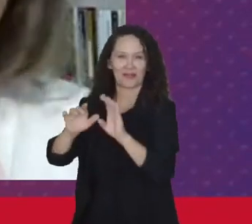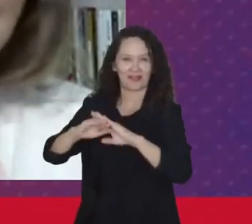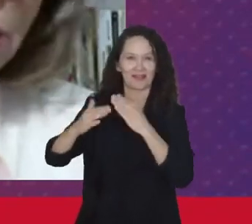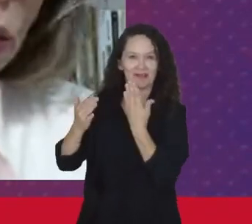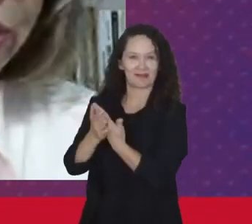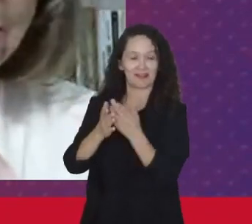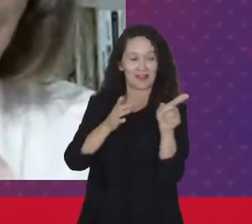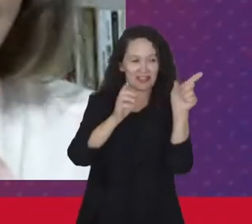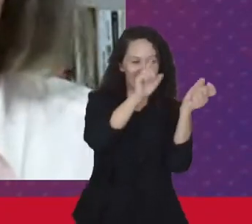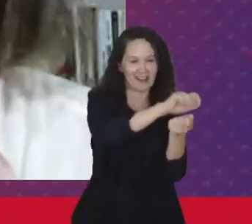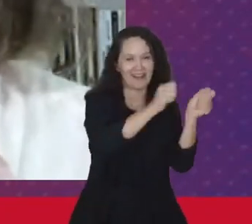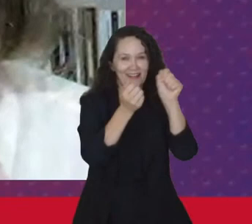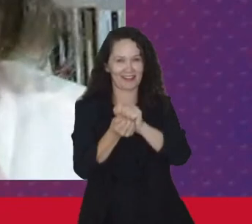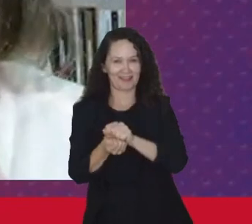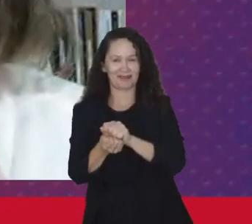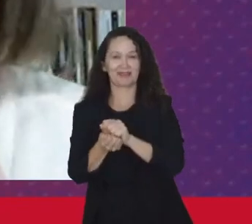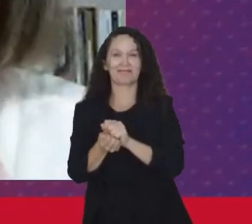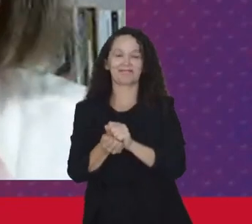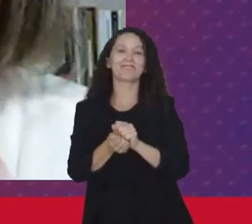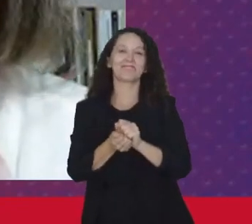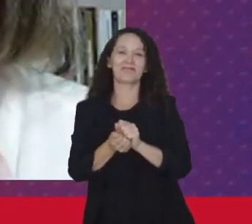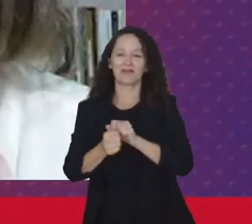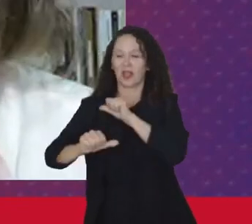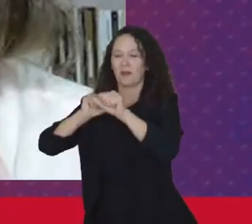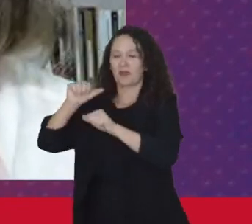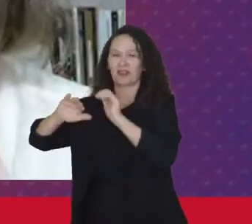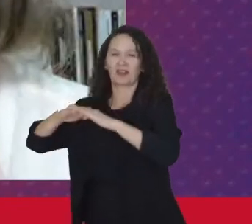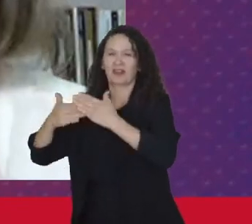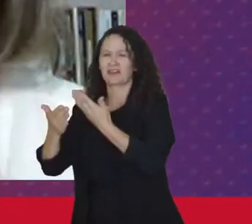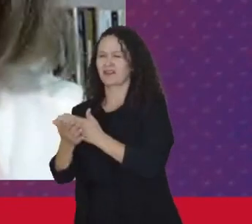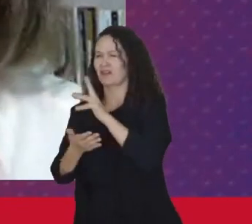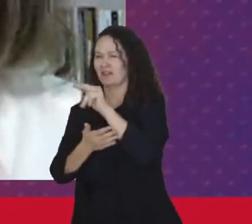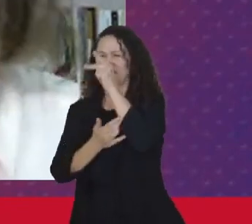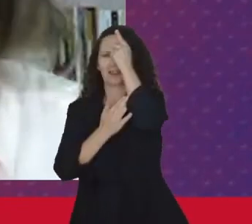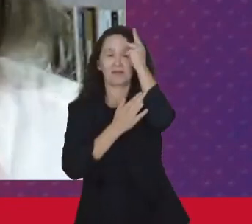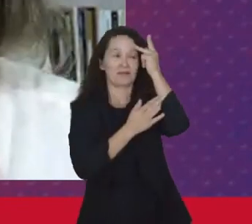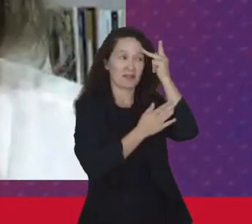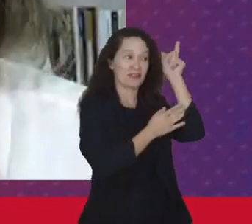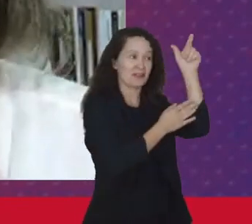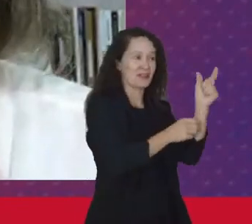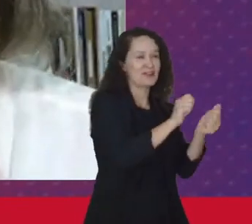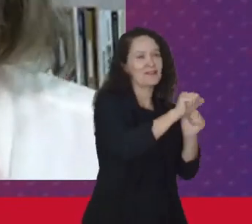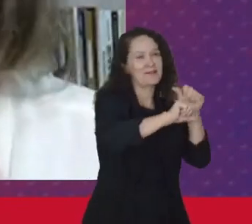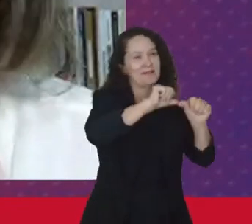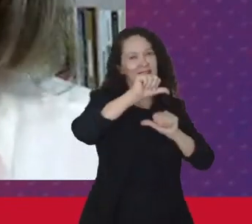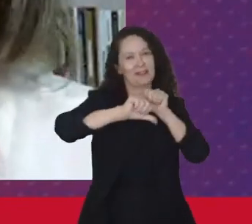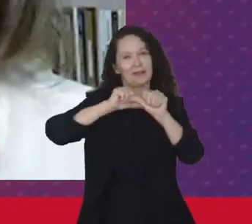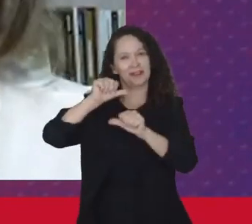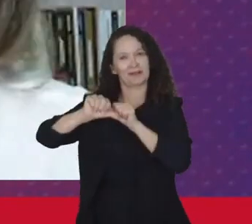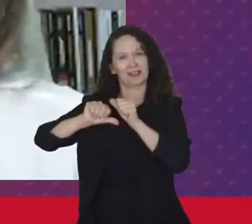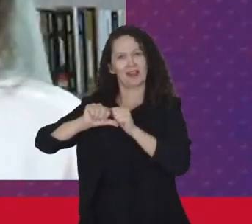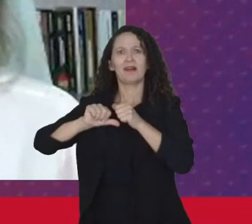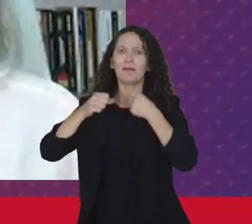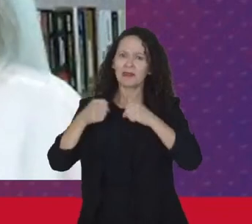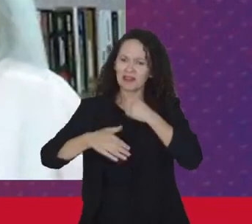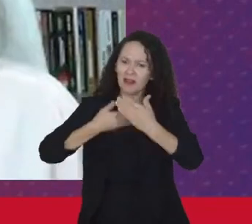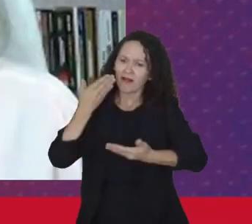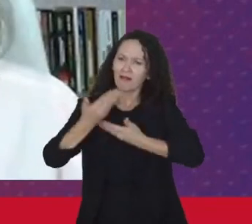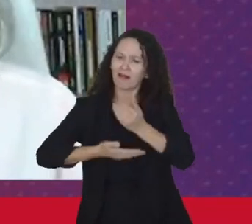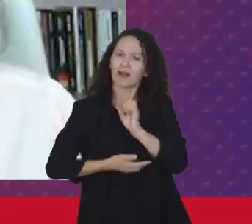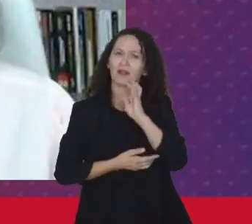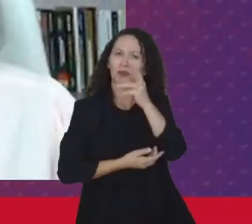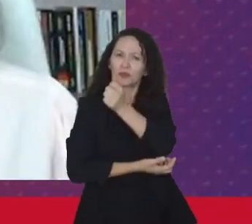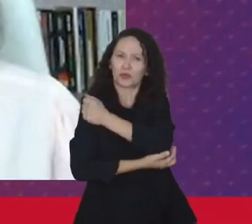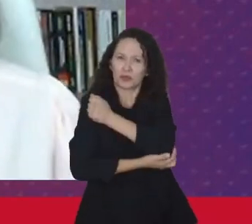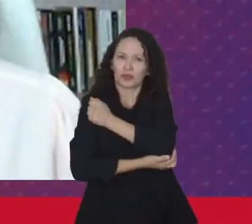da escola, assim como ele estava. A escola não se modificava para receber a todos e acolher a todos os estudantes. Eram os estudantes que